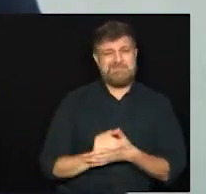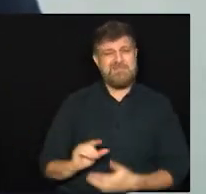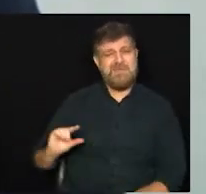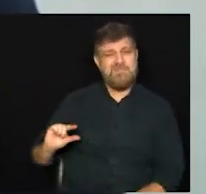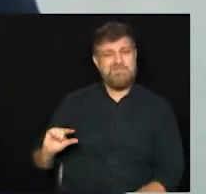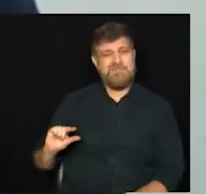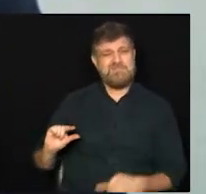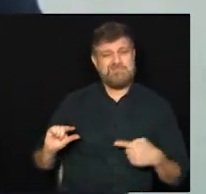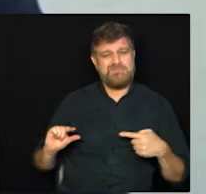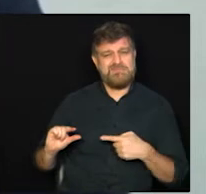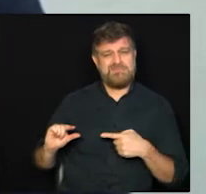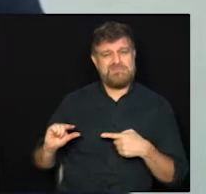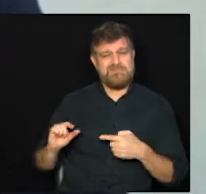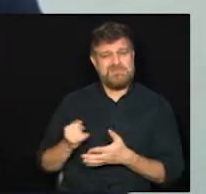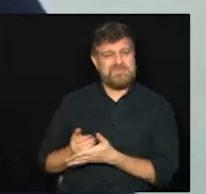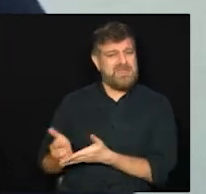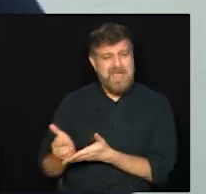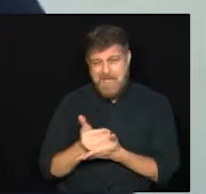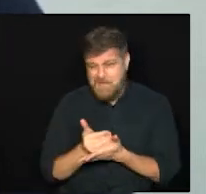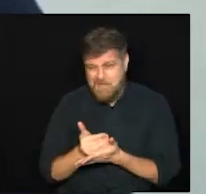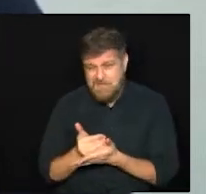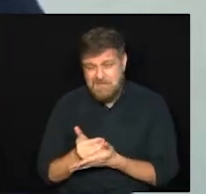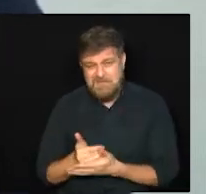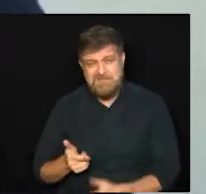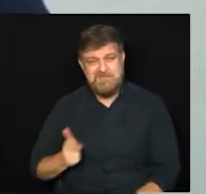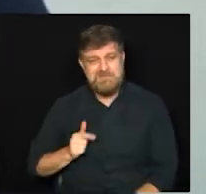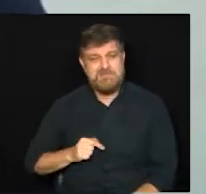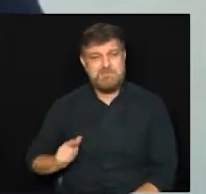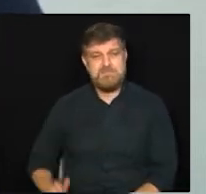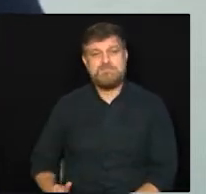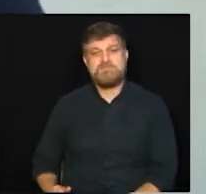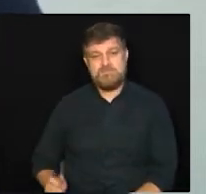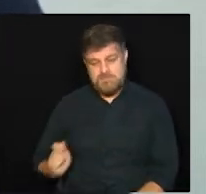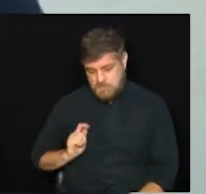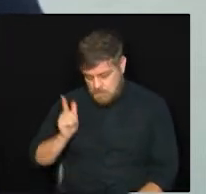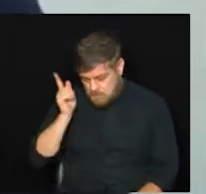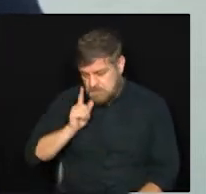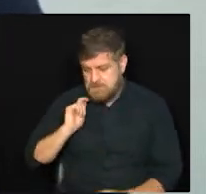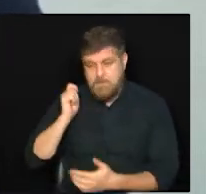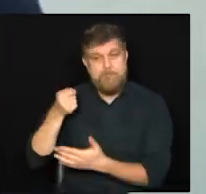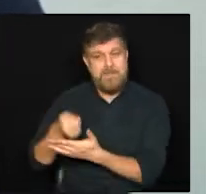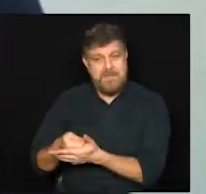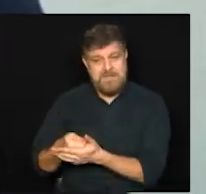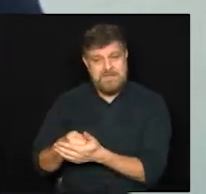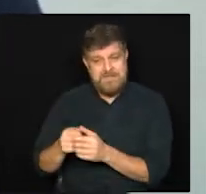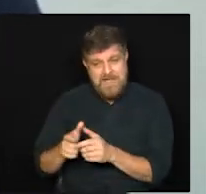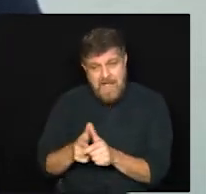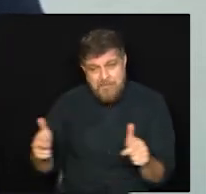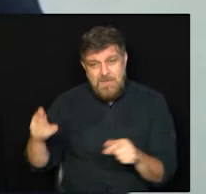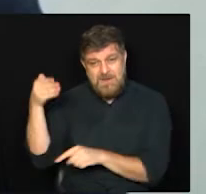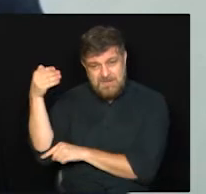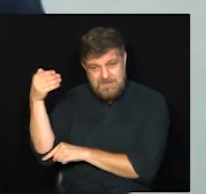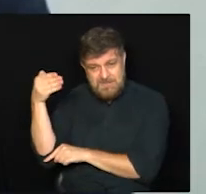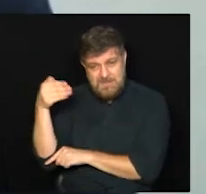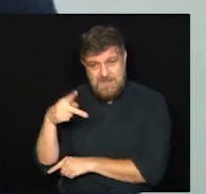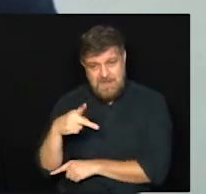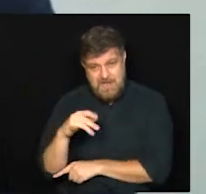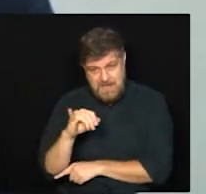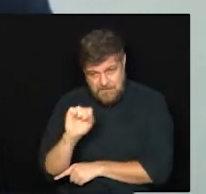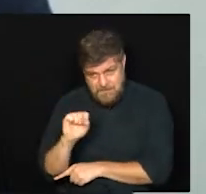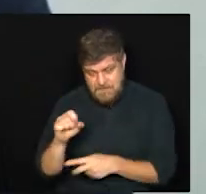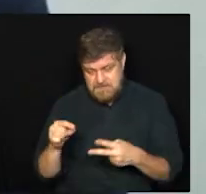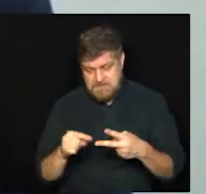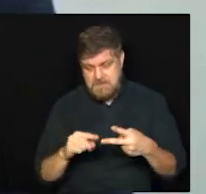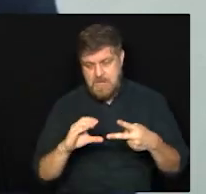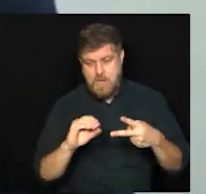foi um tributo que se deixou de recolher. Então, a grande maioria dos hotéis recolheu o PIS e COFINS, e o